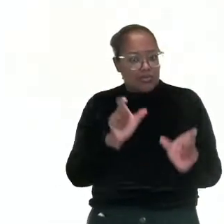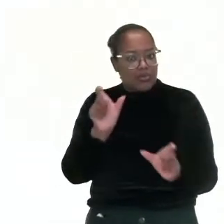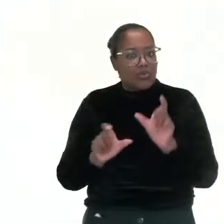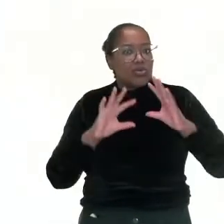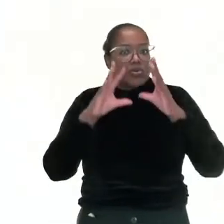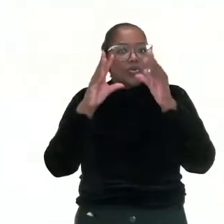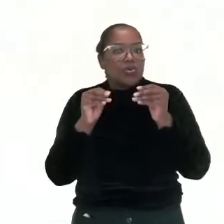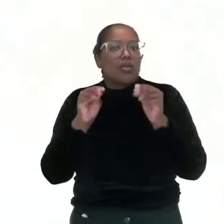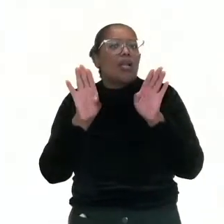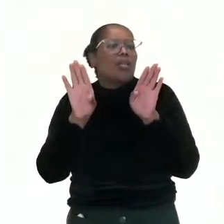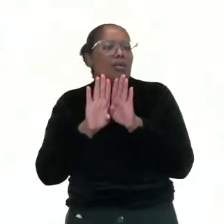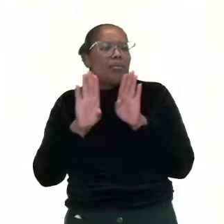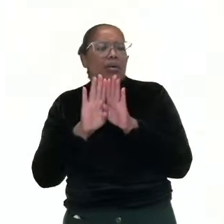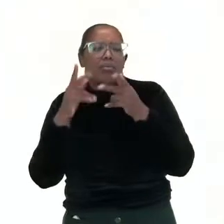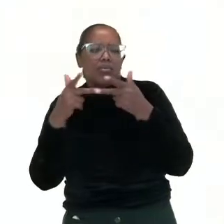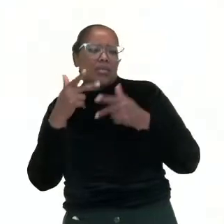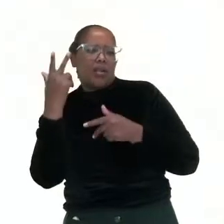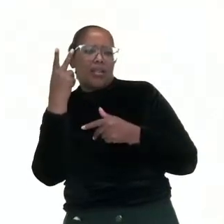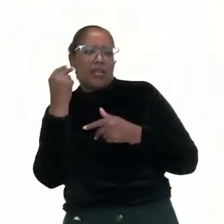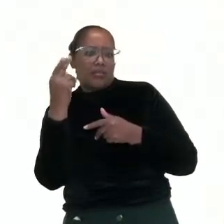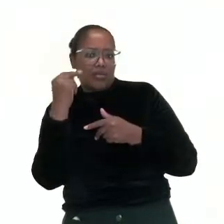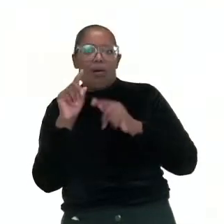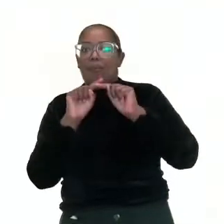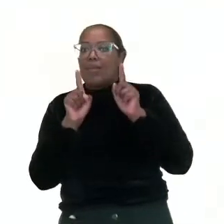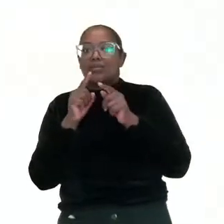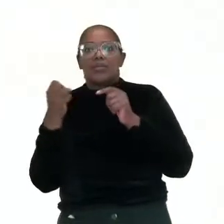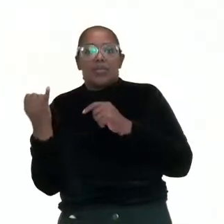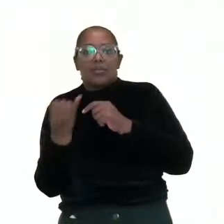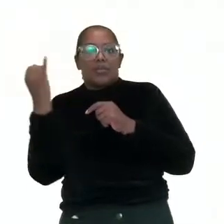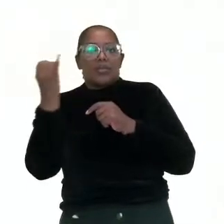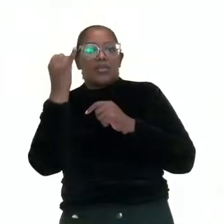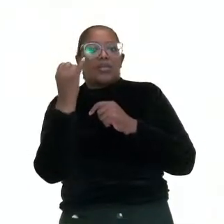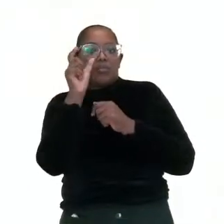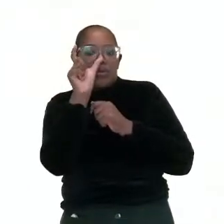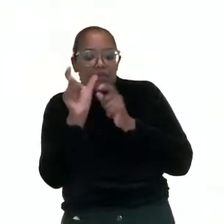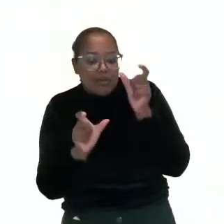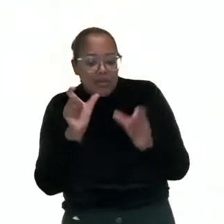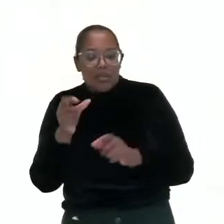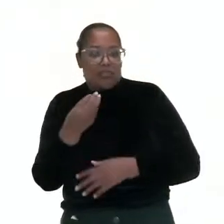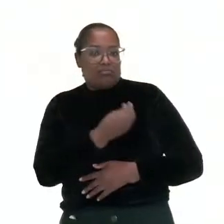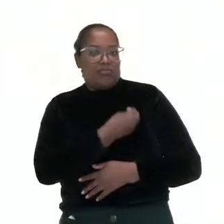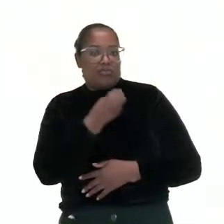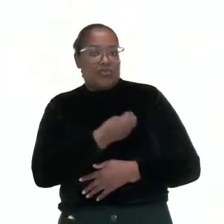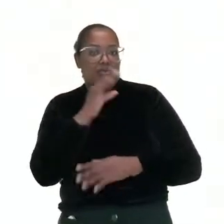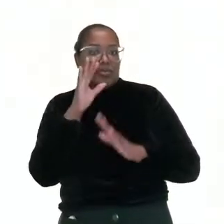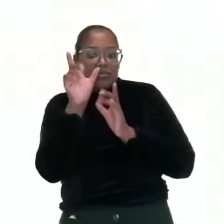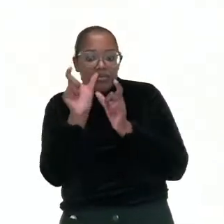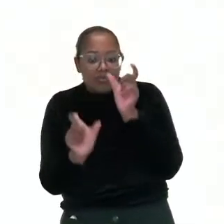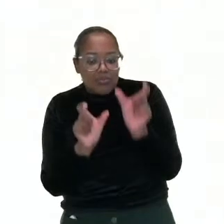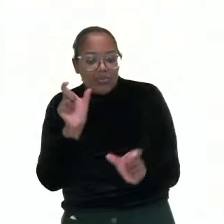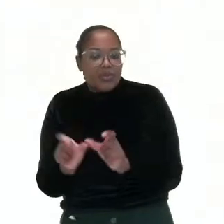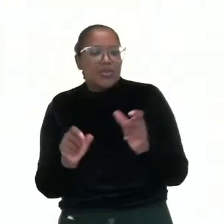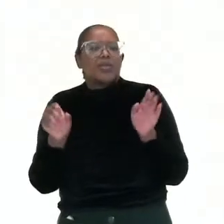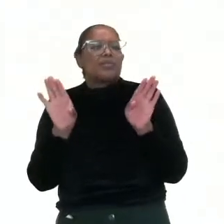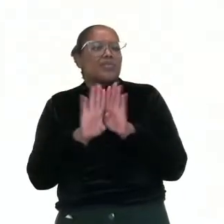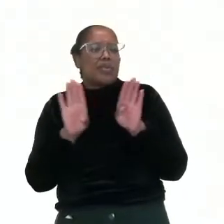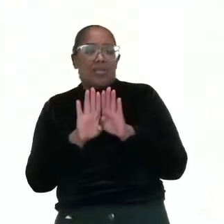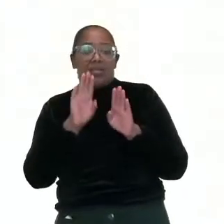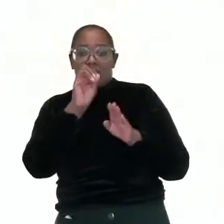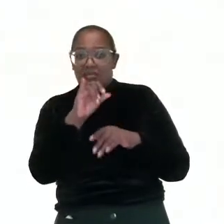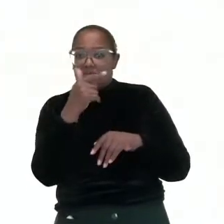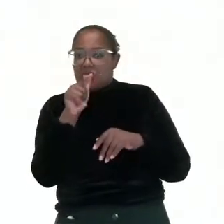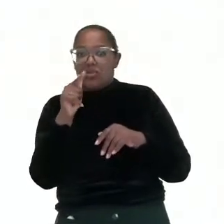O que é o efeito estufa, então? Trata-se de um fenômeno natural de extrema importância para a existência da vida na Terra, pois é responsável por manter